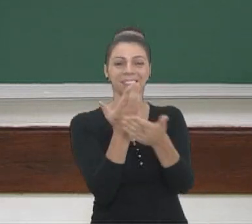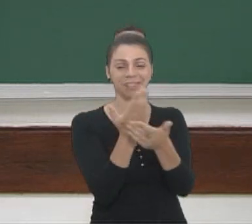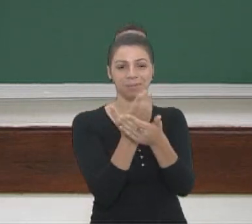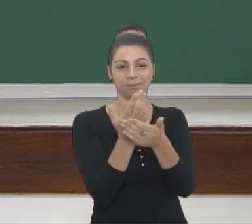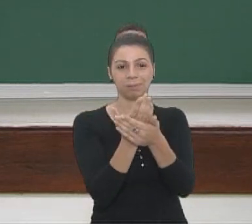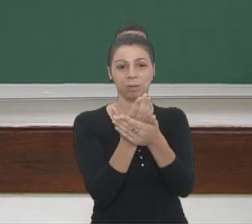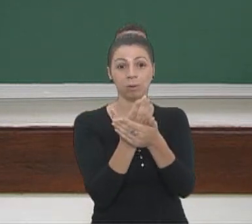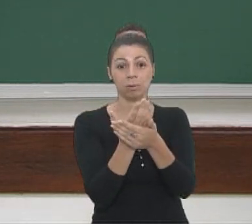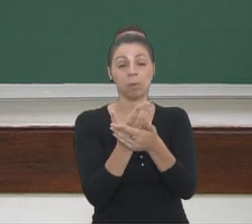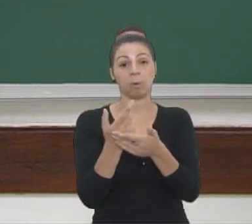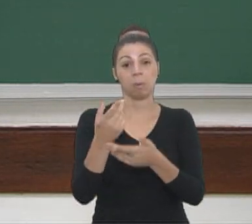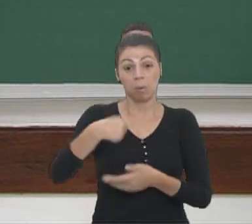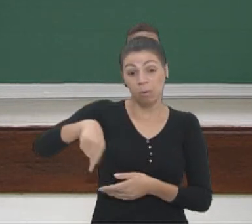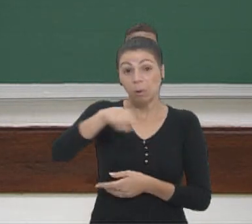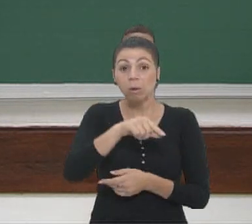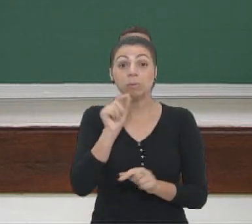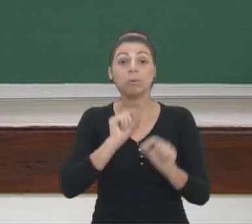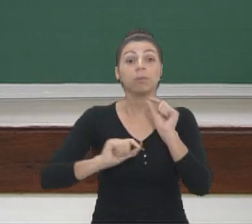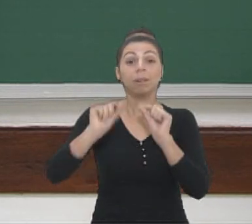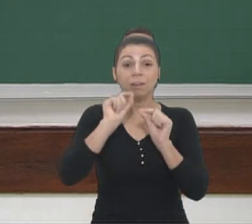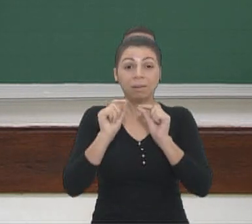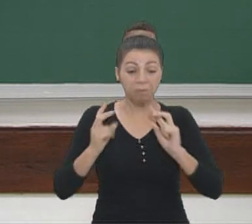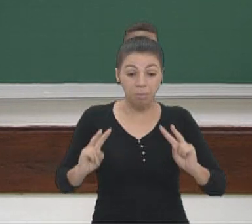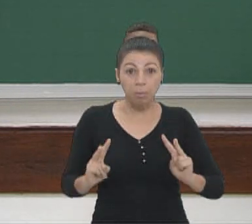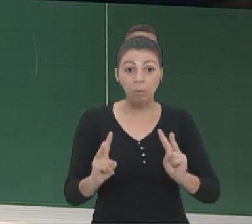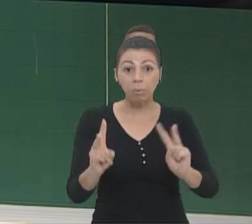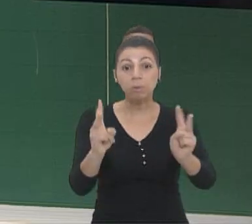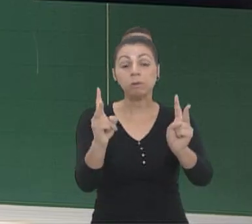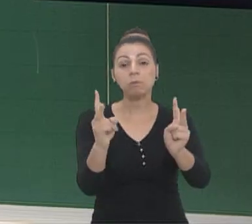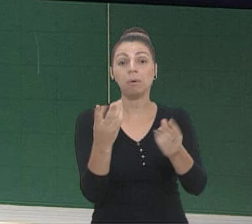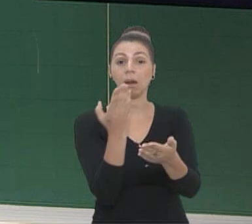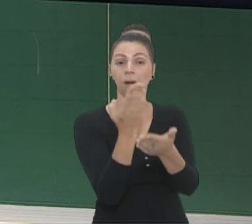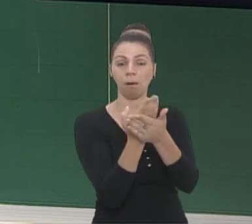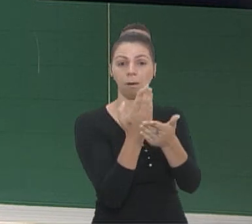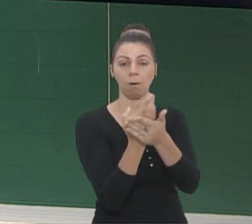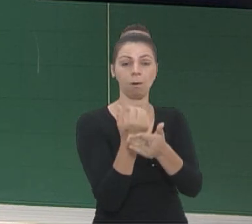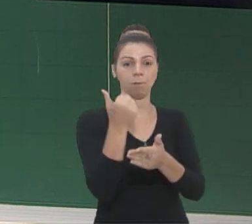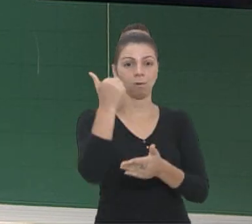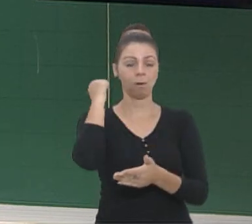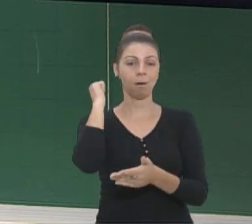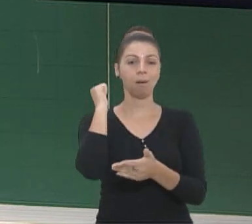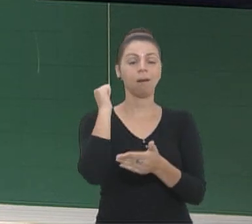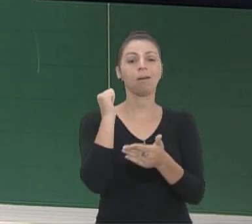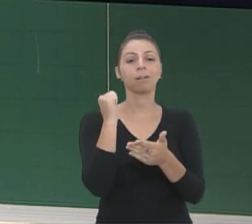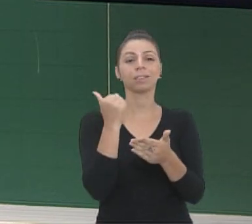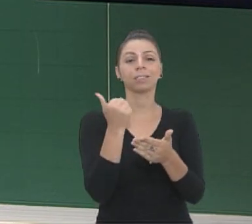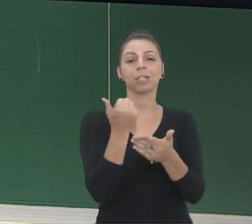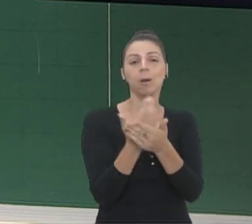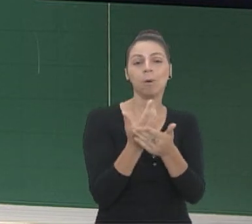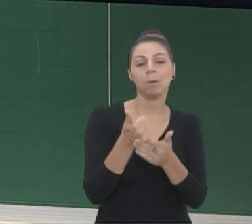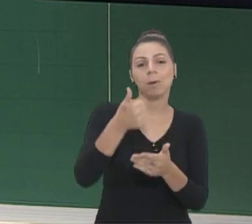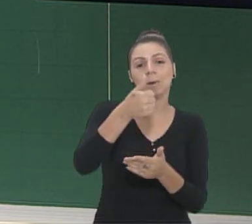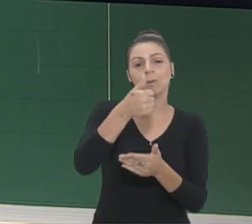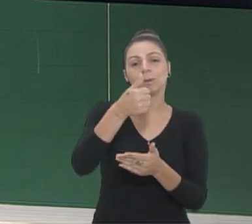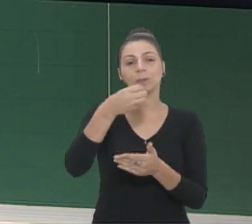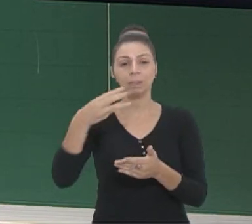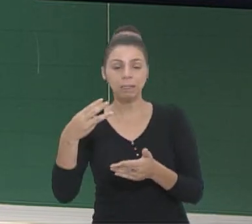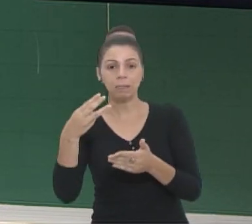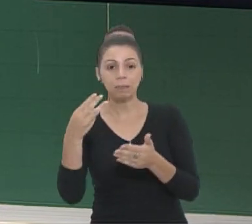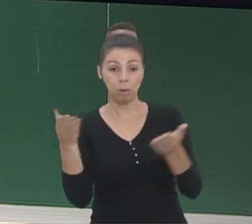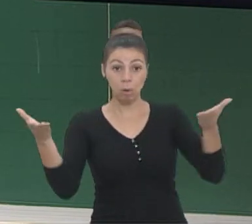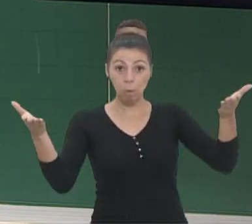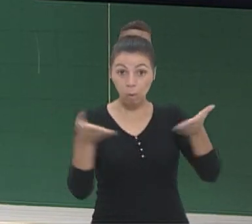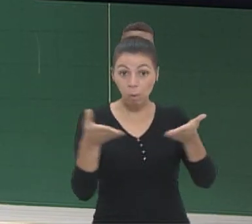uma continuação. Vocês lembram que na aula 13, você já deve ter anotado aí no teu caderno, hoje é a nossa aula